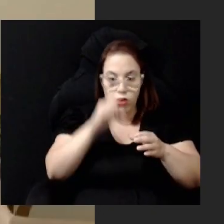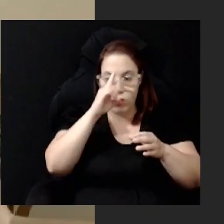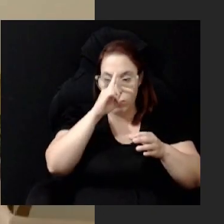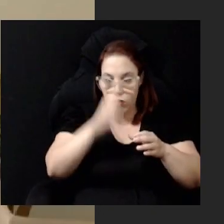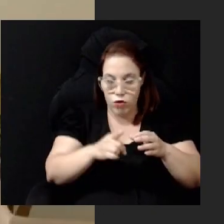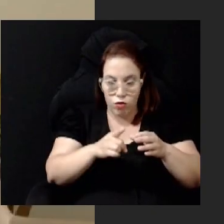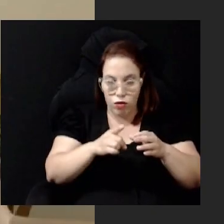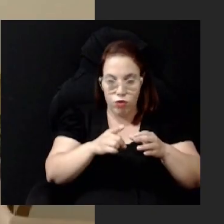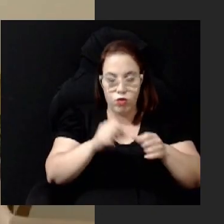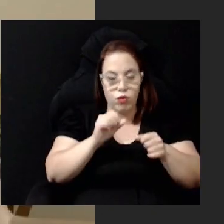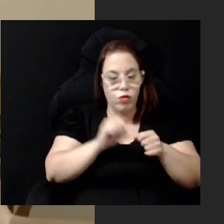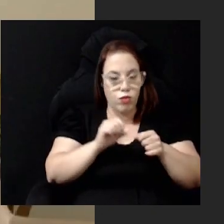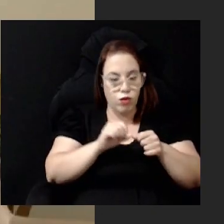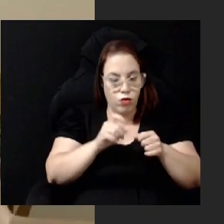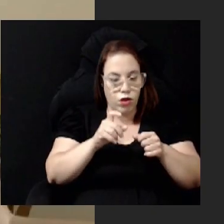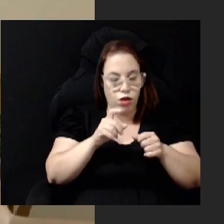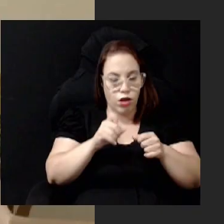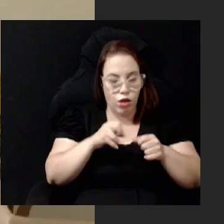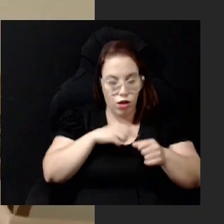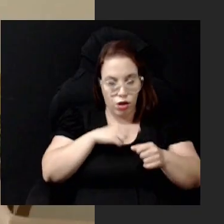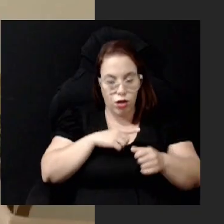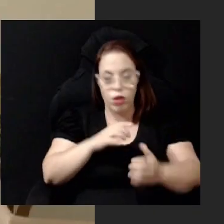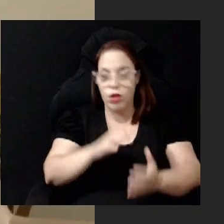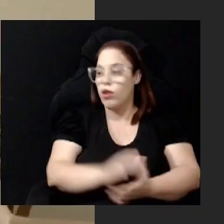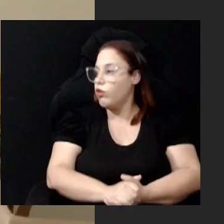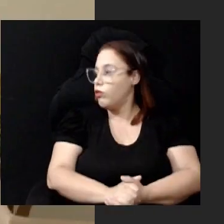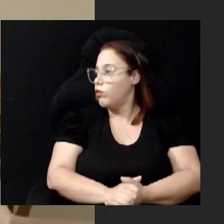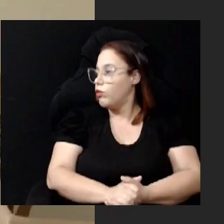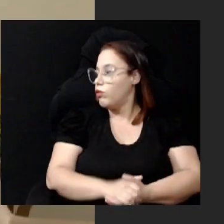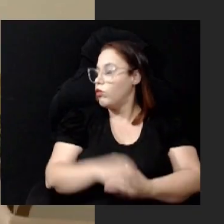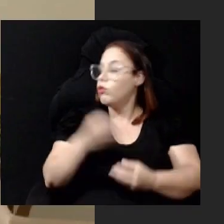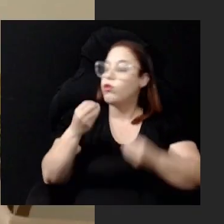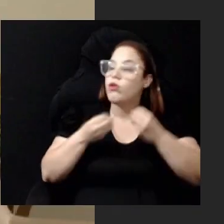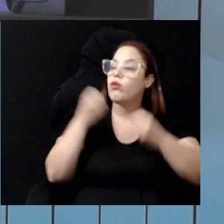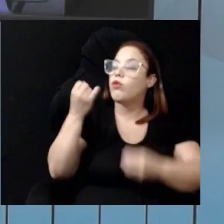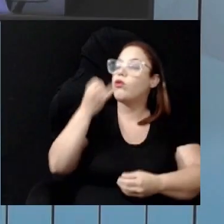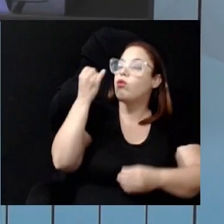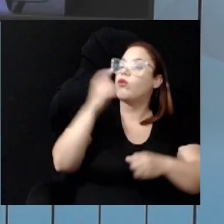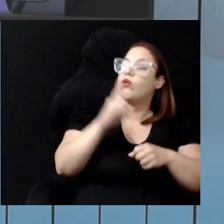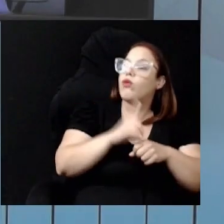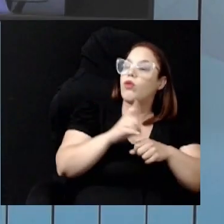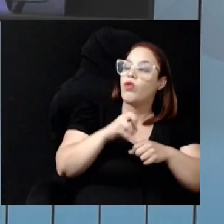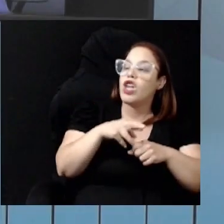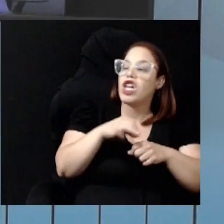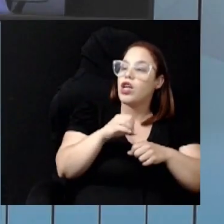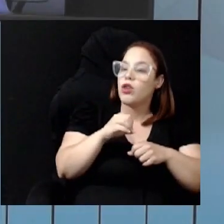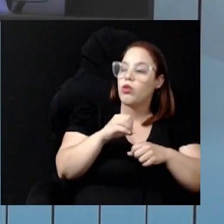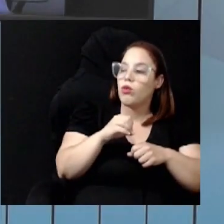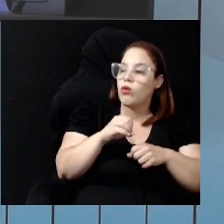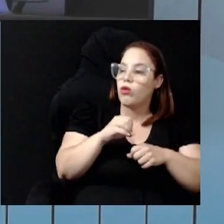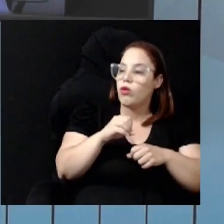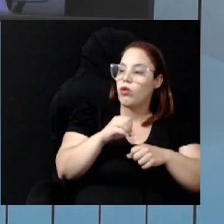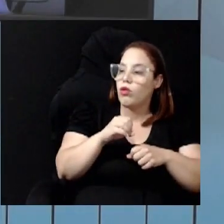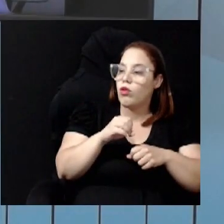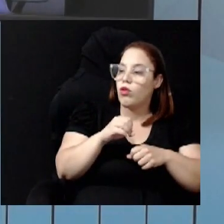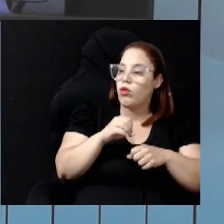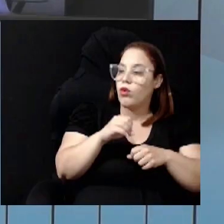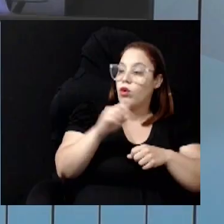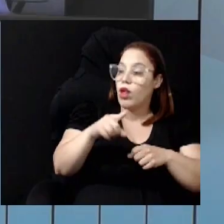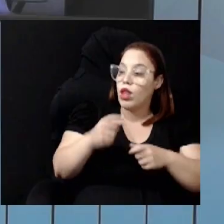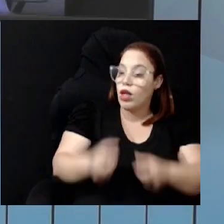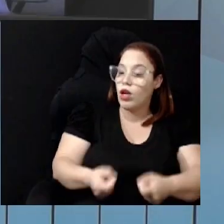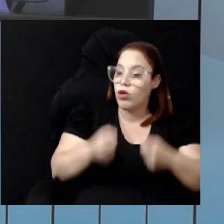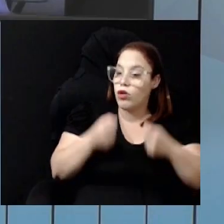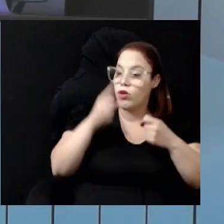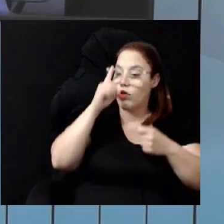o diagnóstico exige uma biópsia. E qual que é a importância, né, doutor Vinícius, a gente está falando aqui